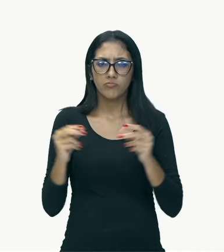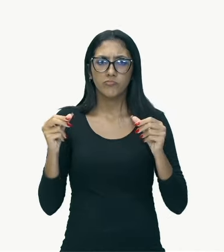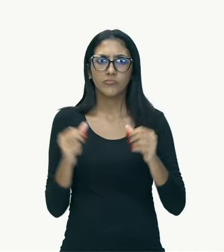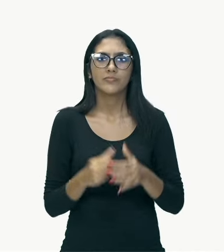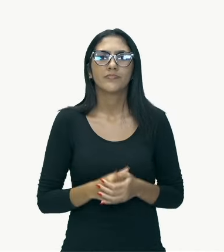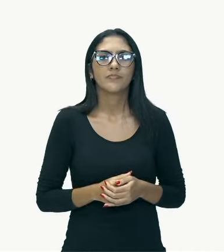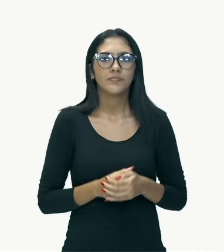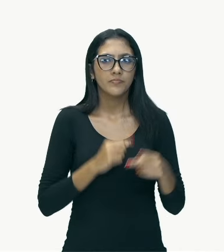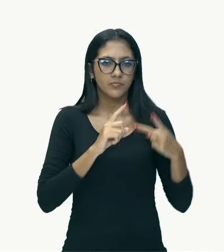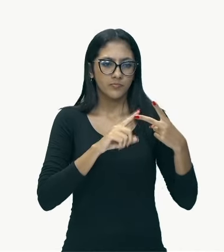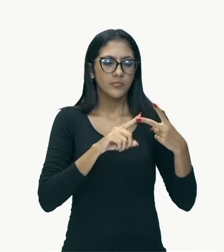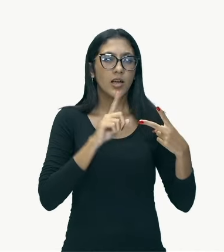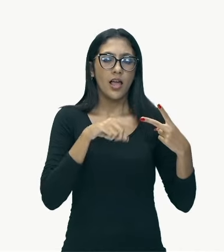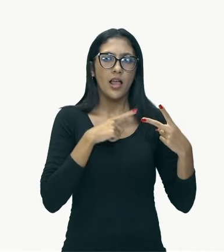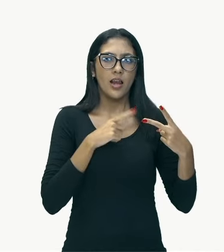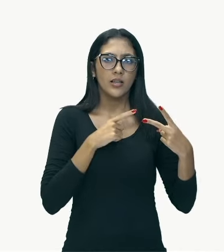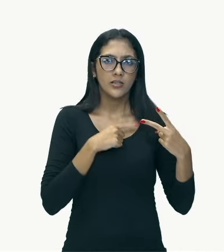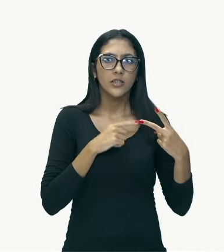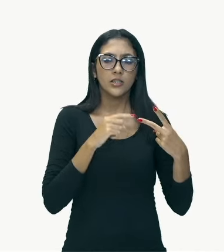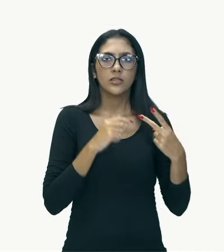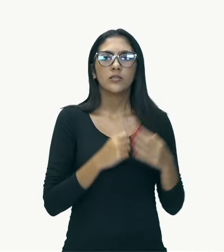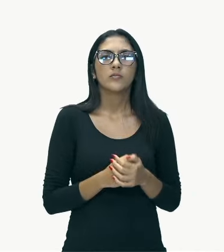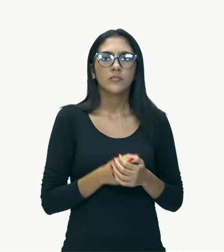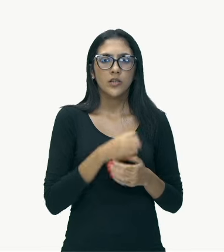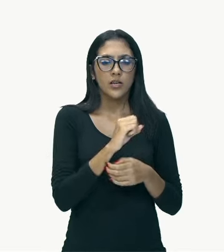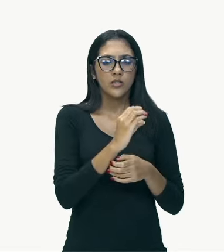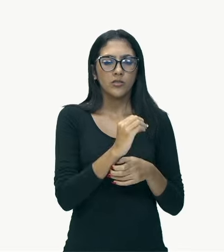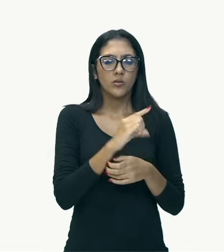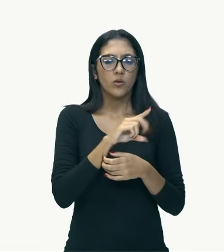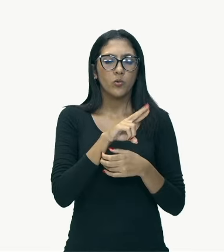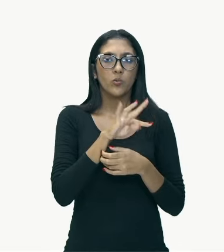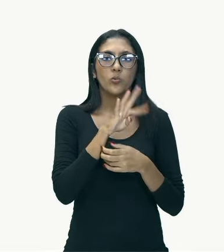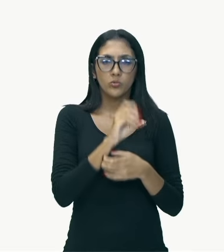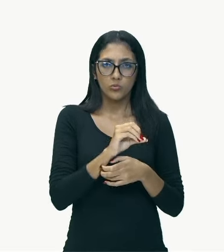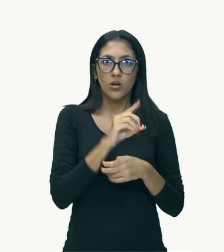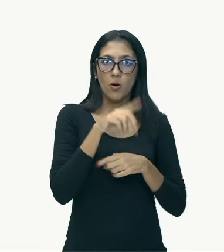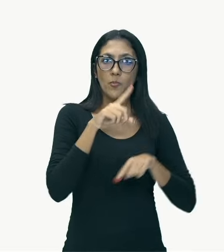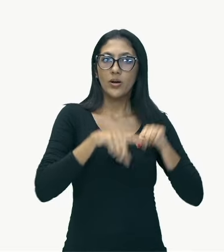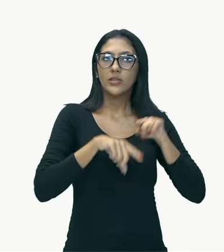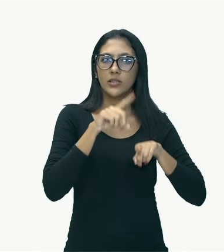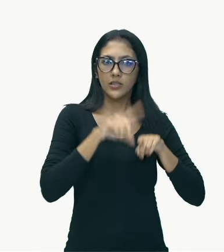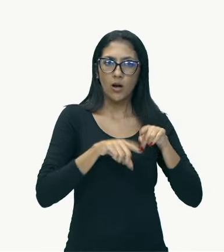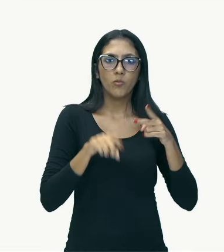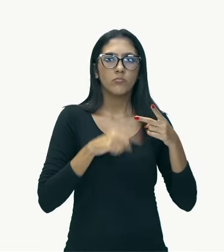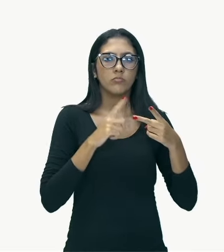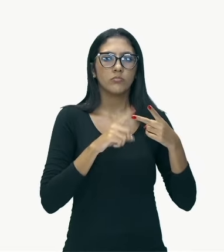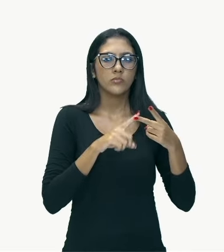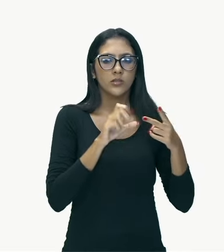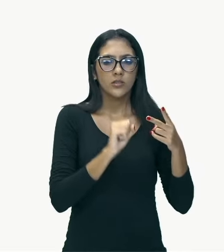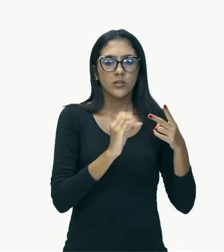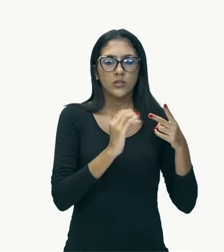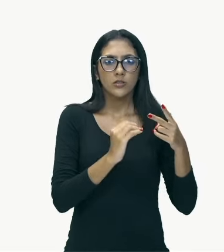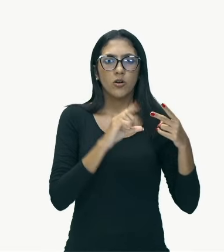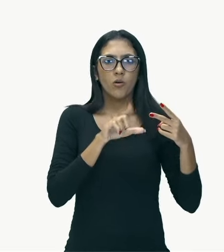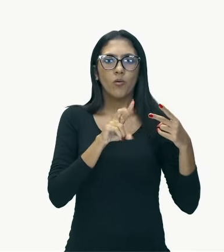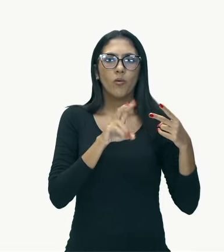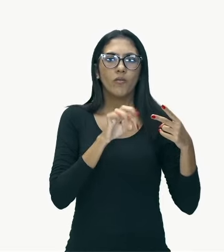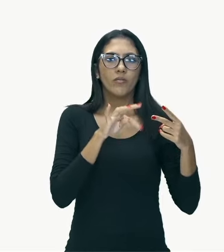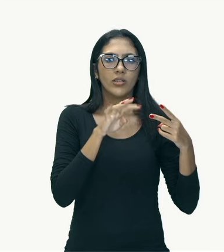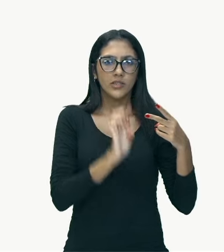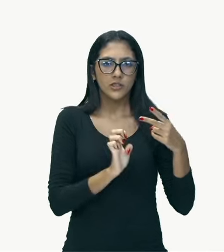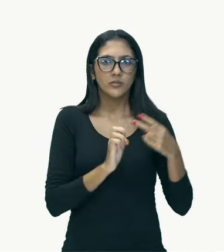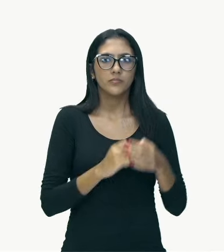formada, ela tem soluto, tá? Ela tem solvente. E uma informação importante é que o soluto,